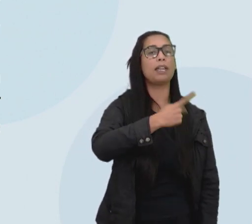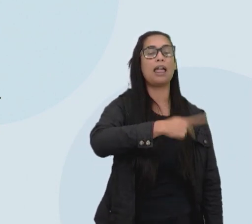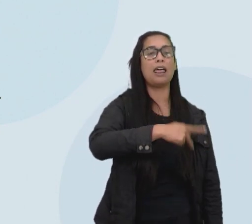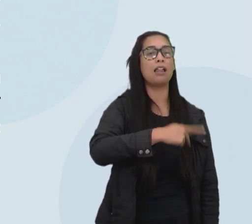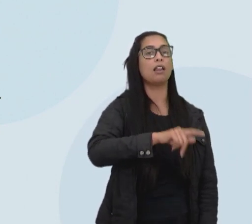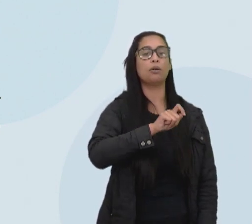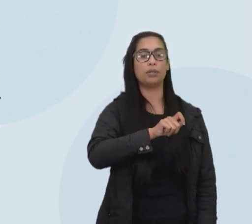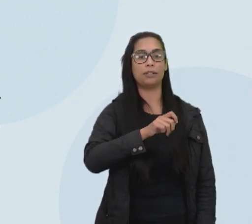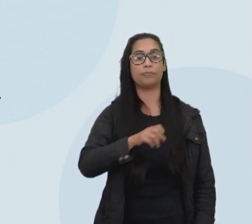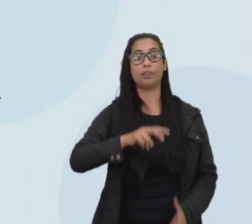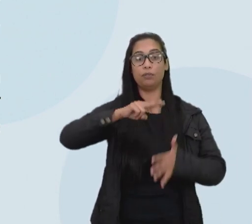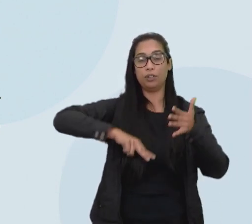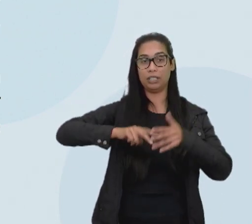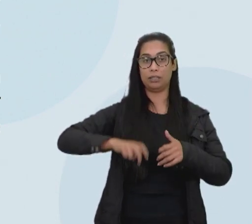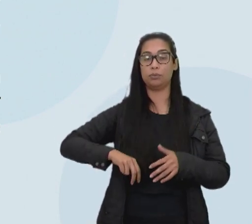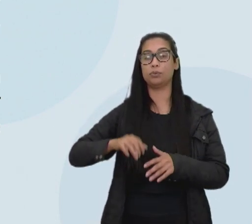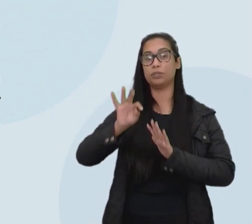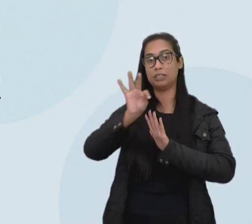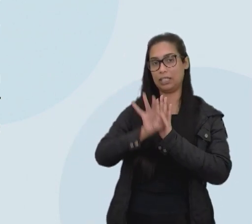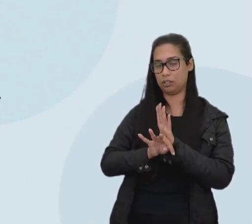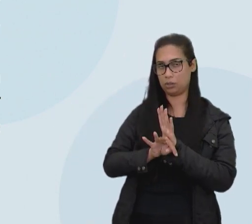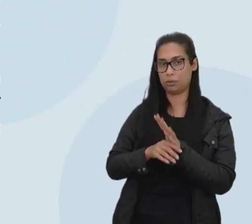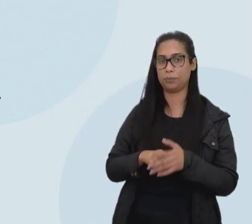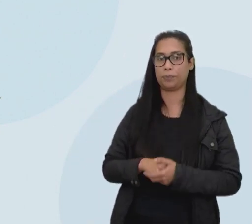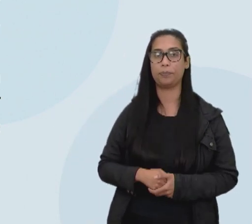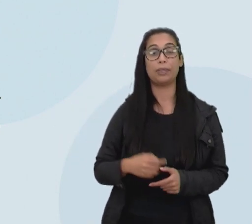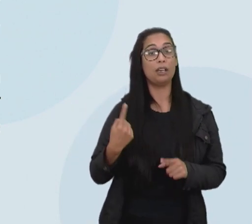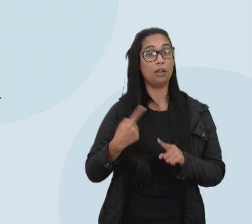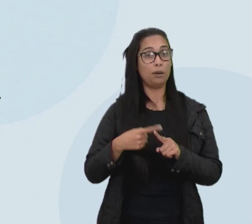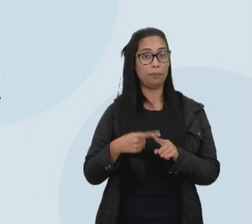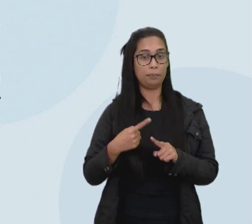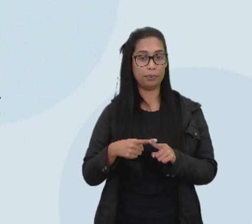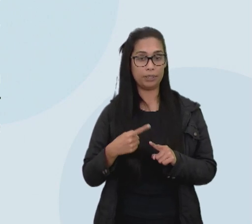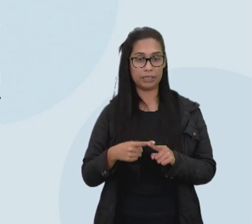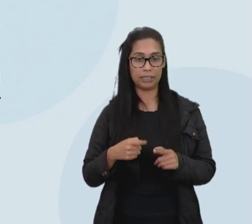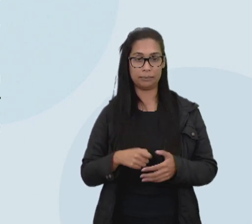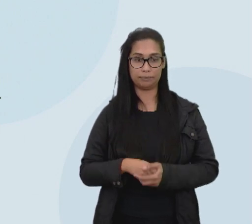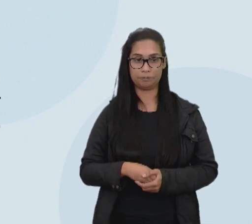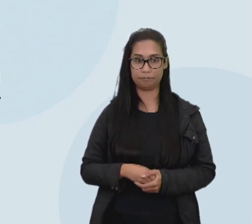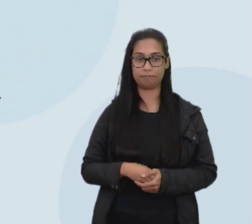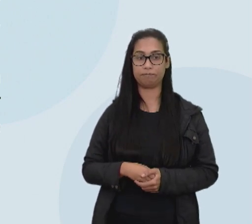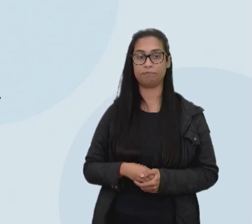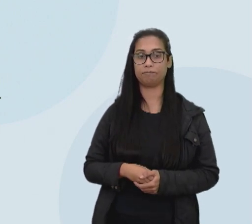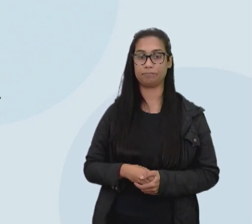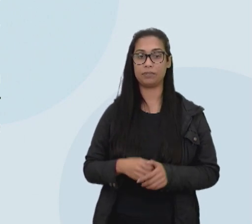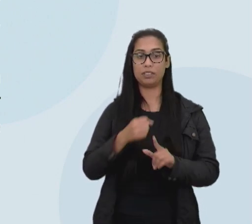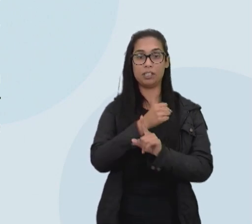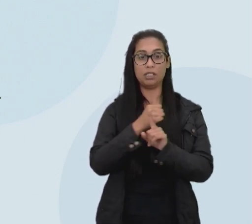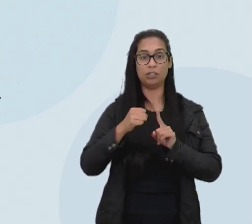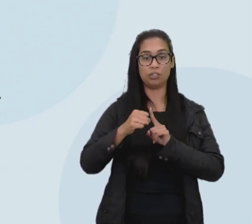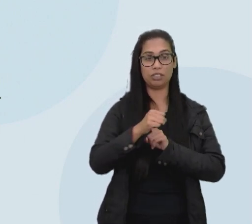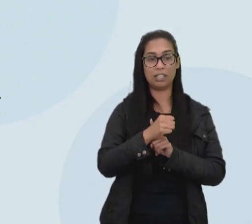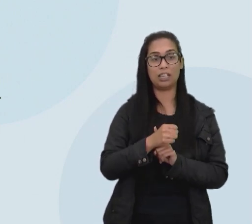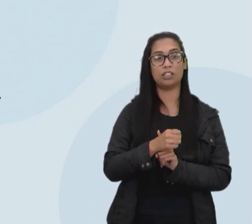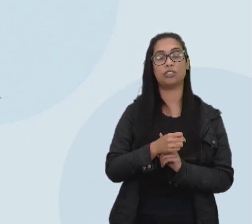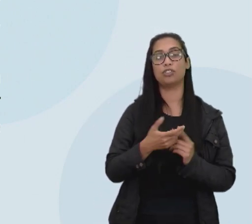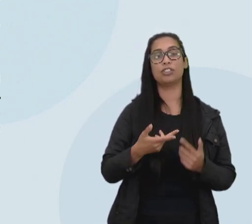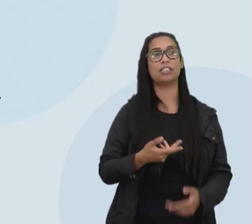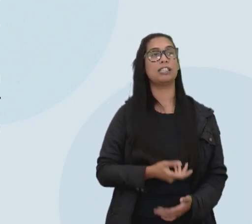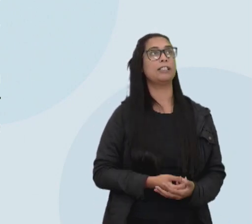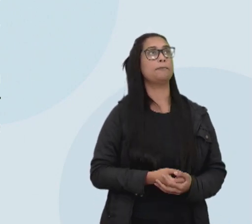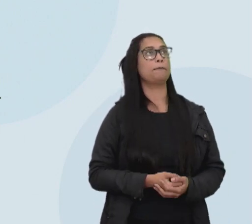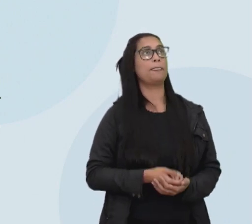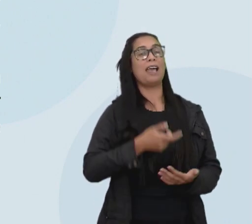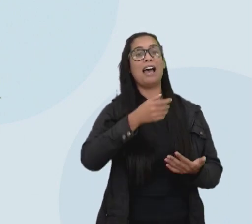texto para ficar mais claro. Porque, assim, a situação desconfortável do estigmatizado é que a sociedade diz que ele é membro de um grupo mais